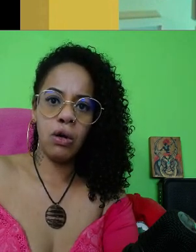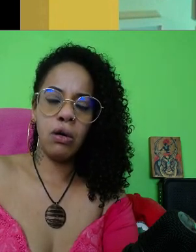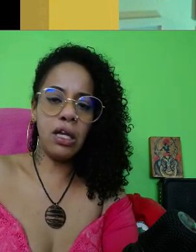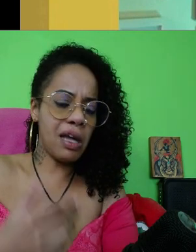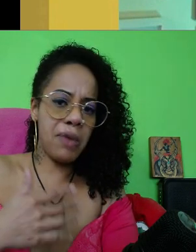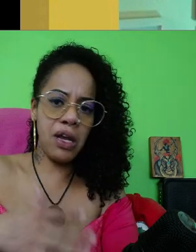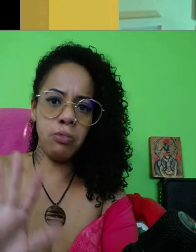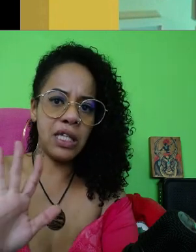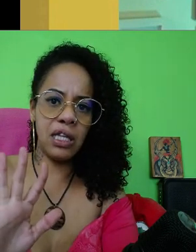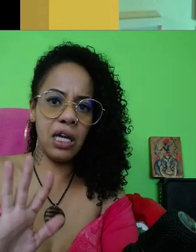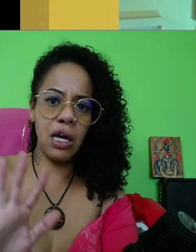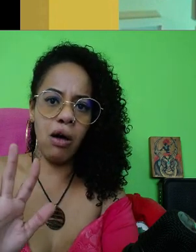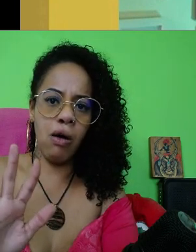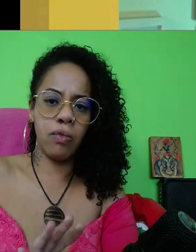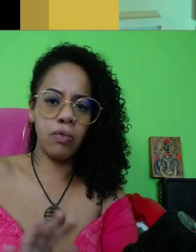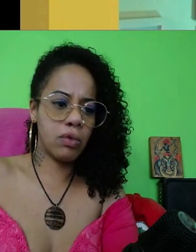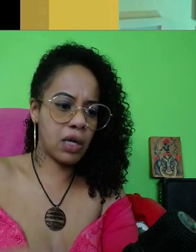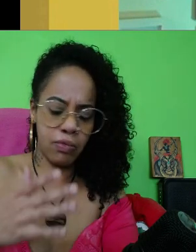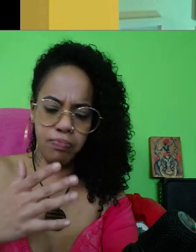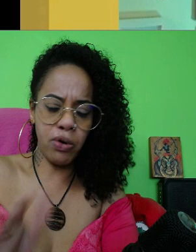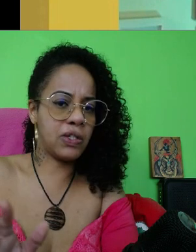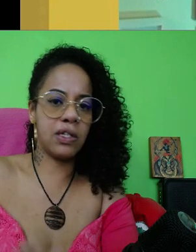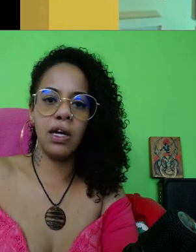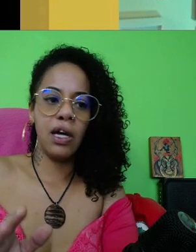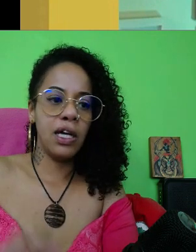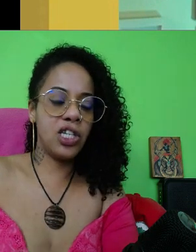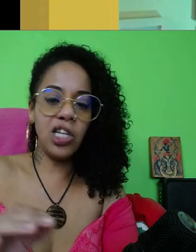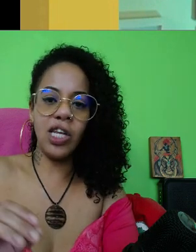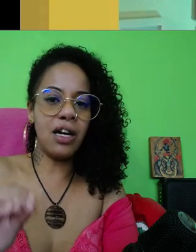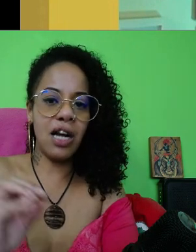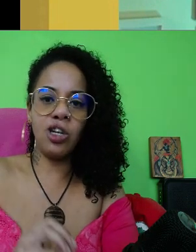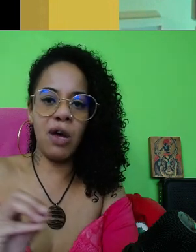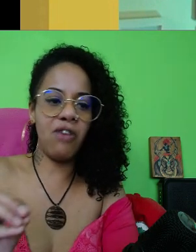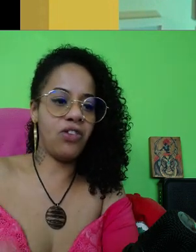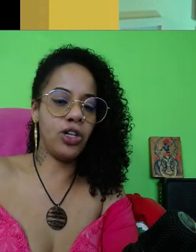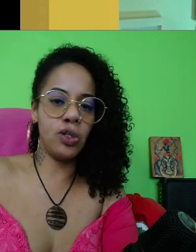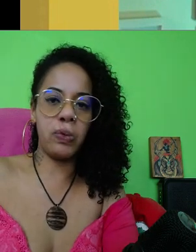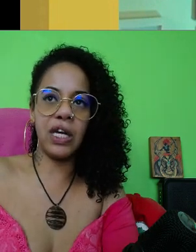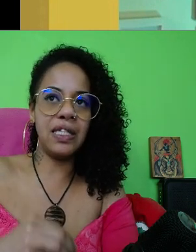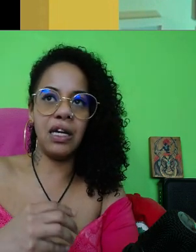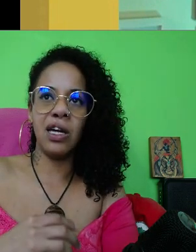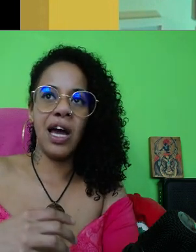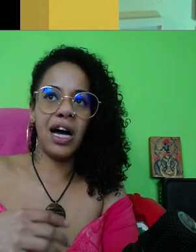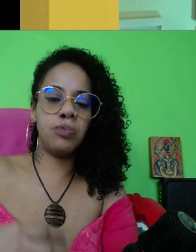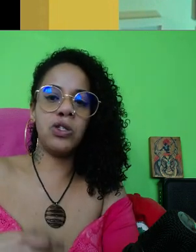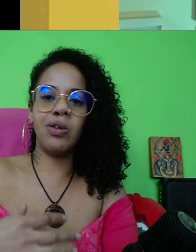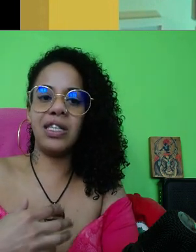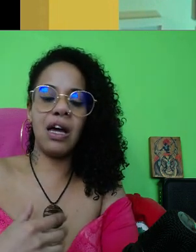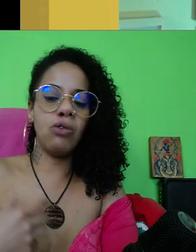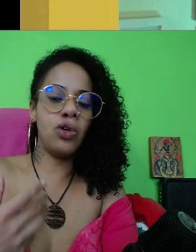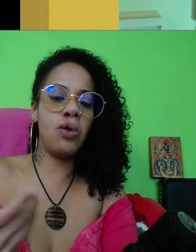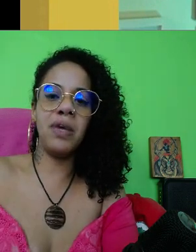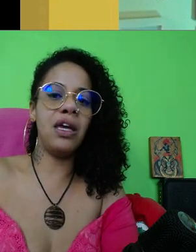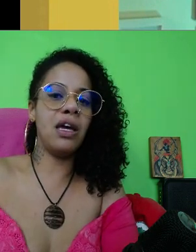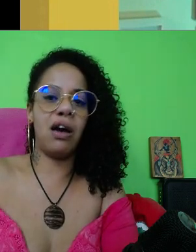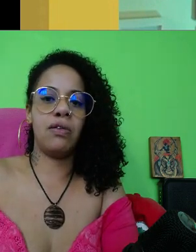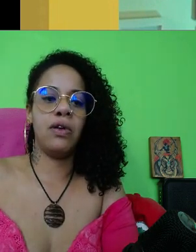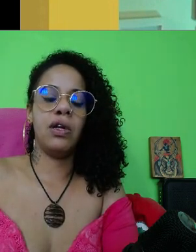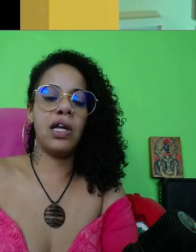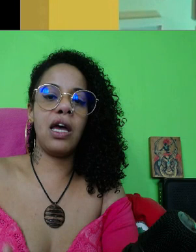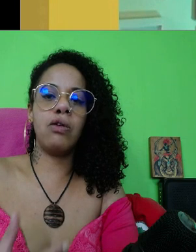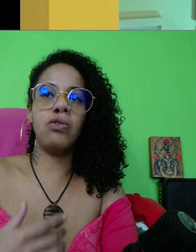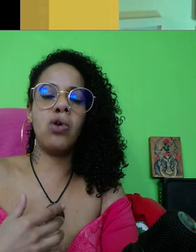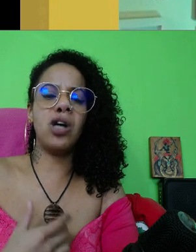e também não precisa ter não putz gente internet é maravilhoso porque assim as pessoas têm autonomia